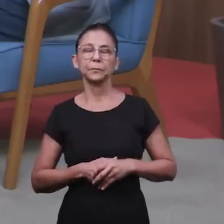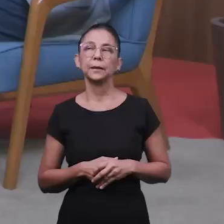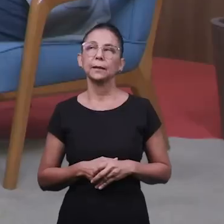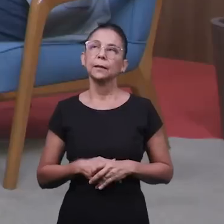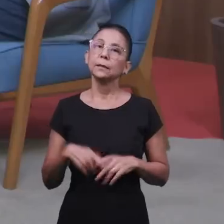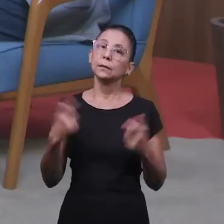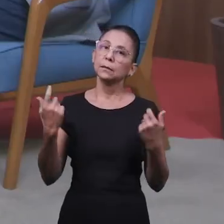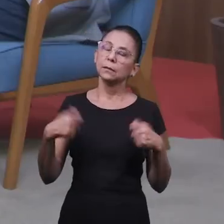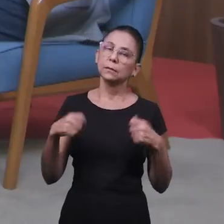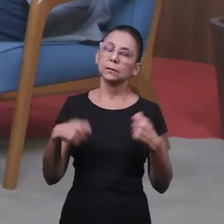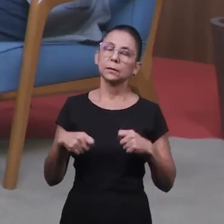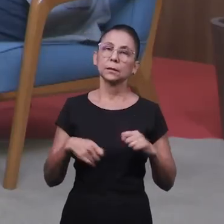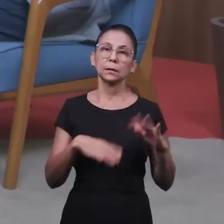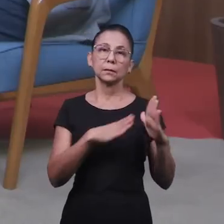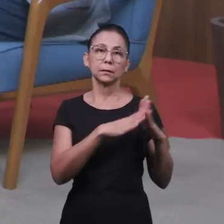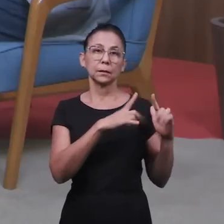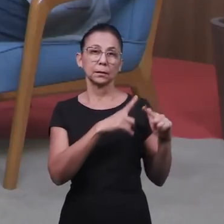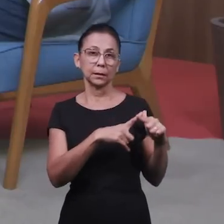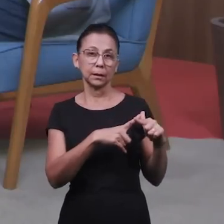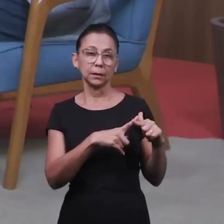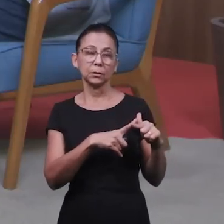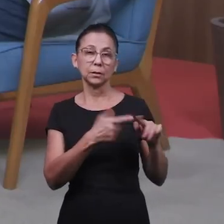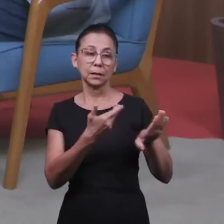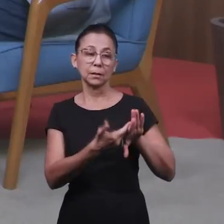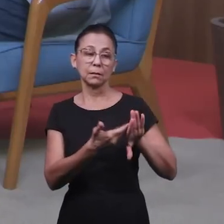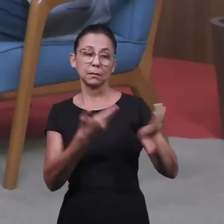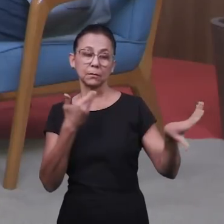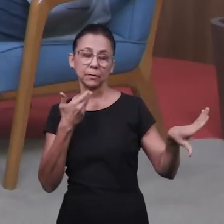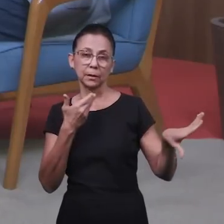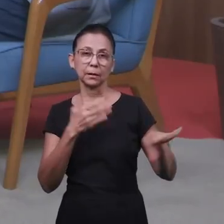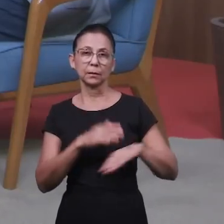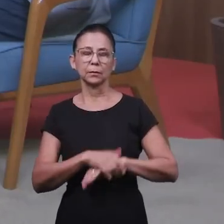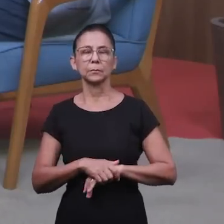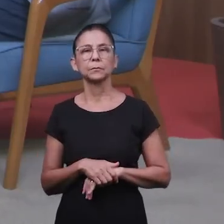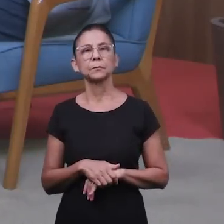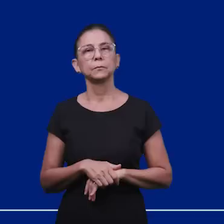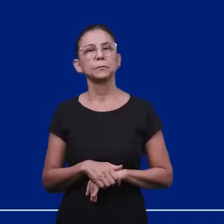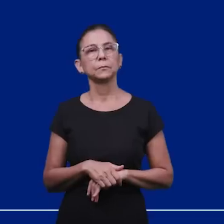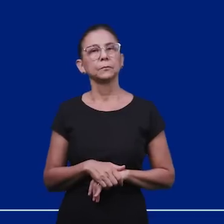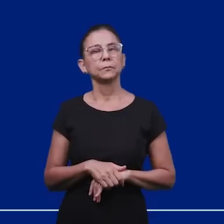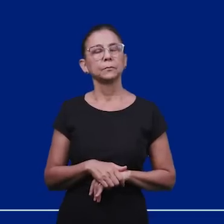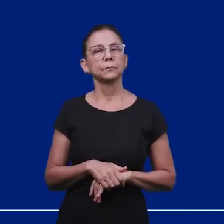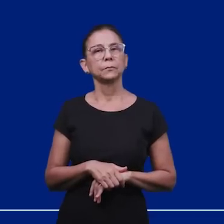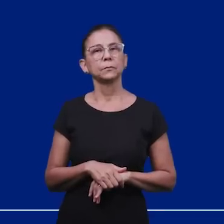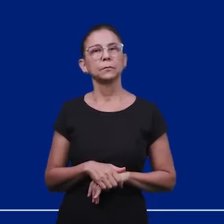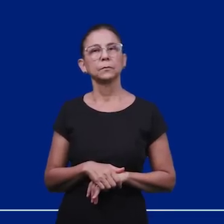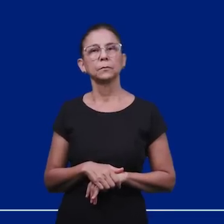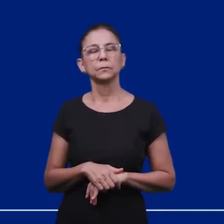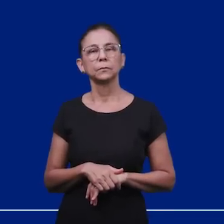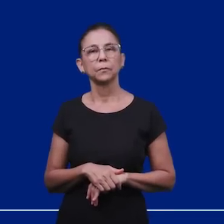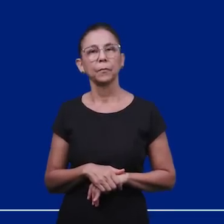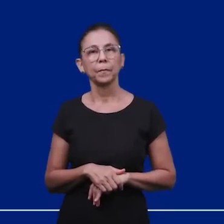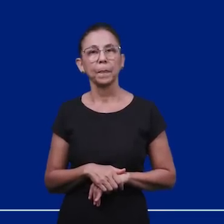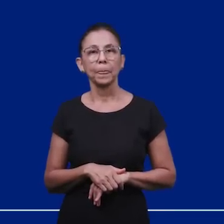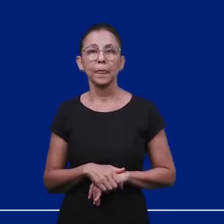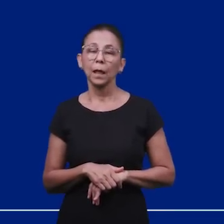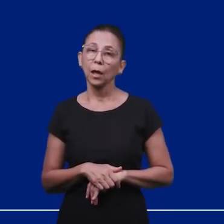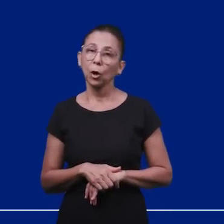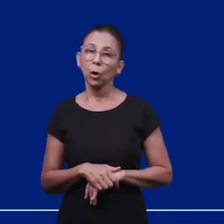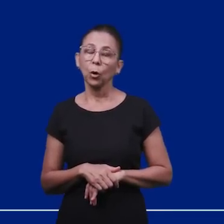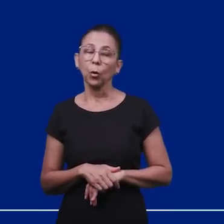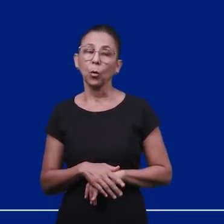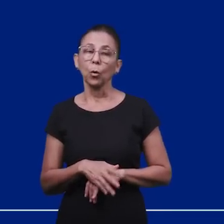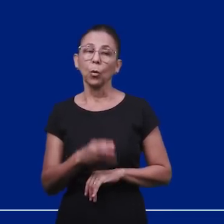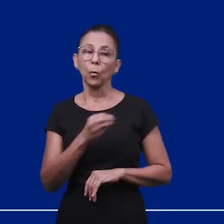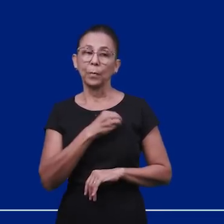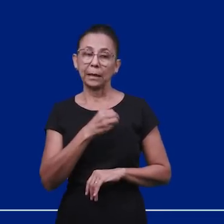A necessidade da igreja estar vivendo a experiência de santidade. Romanos 6, 12 diz assim: não reine, portanto, o pecado em vosso